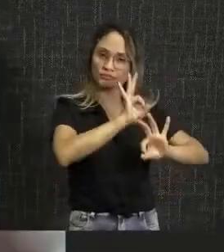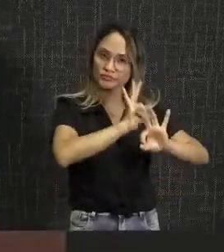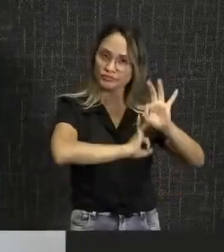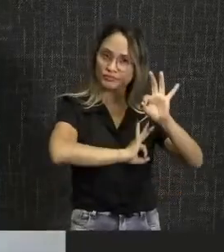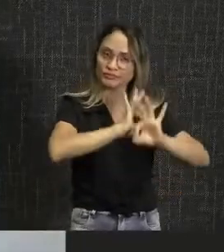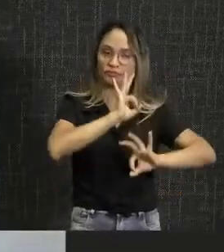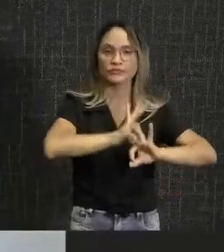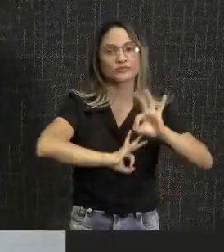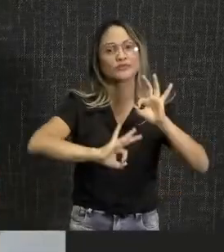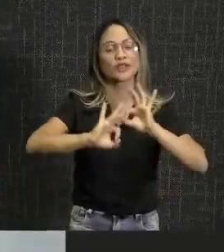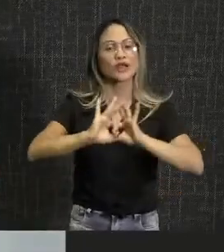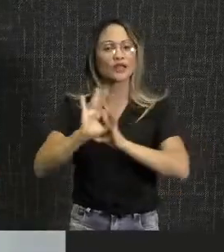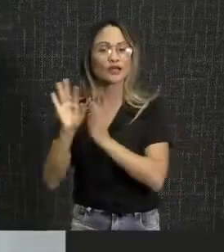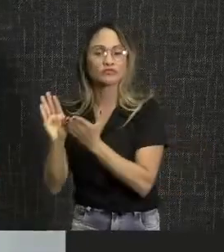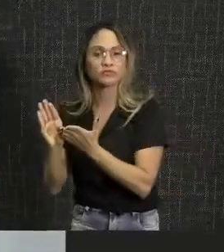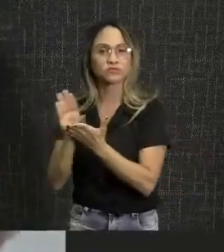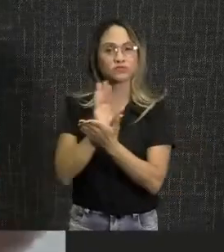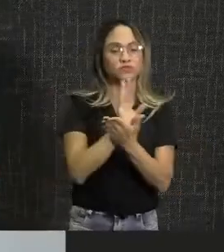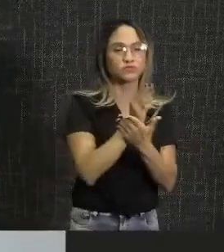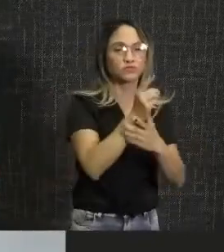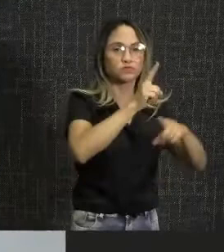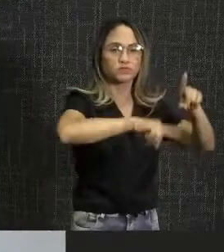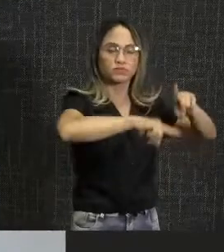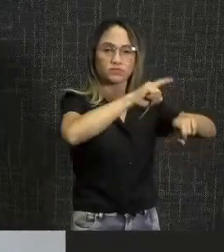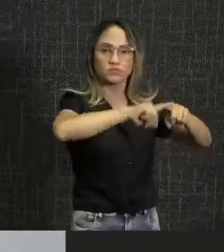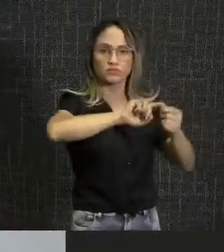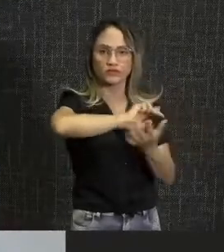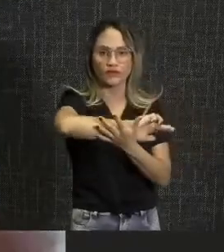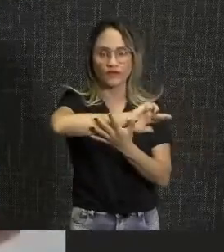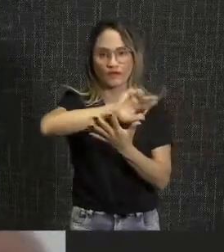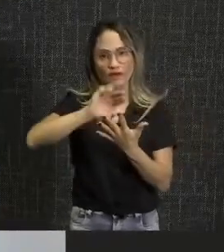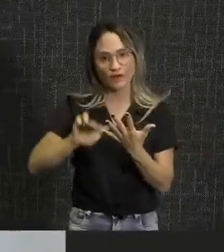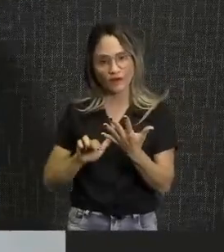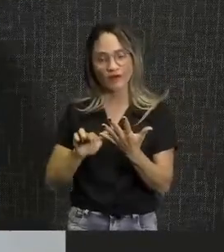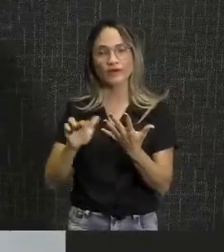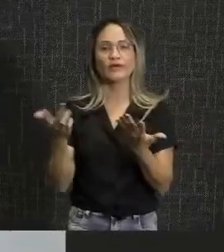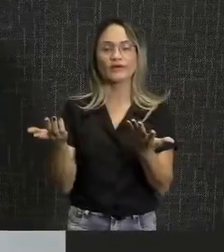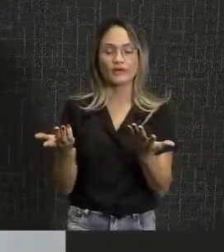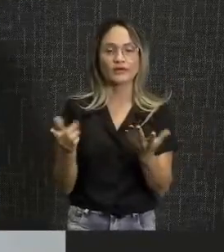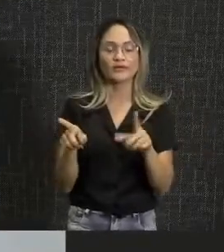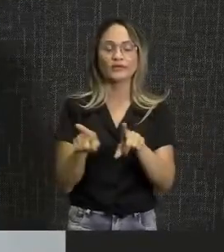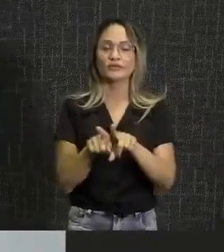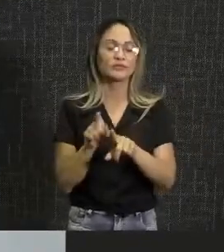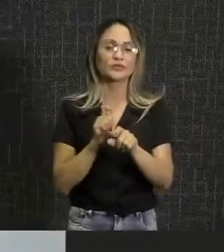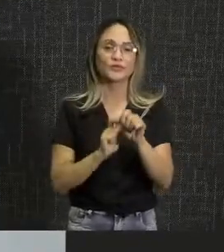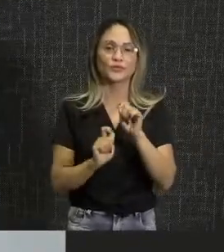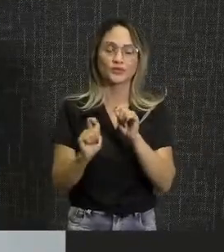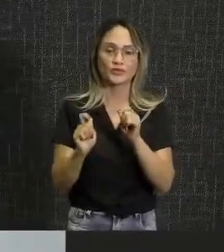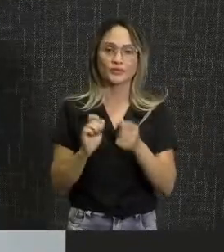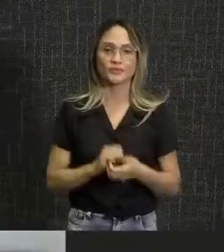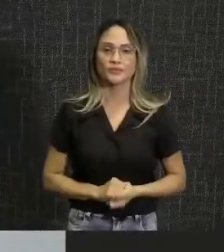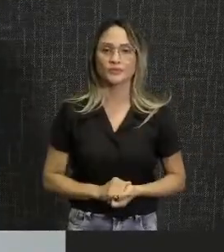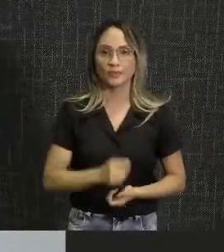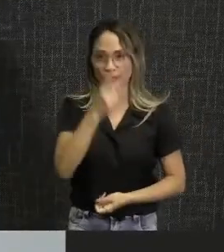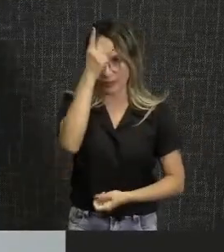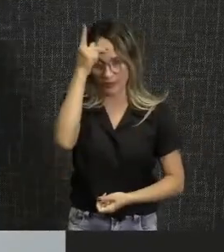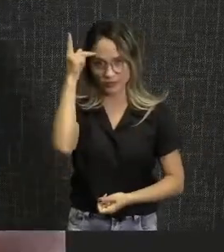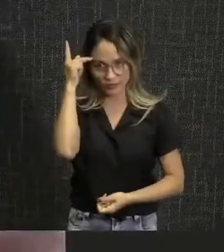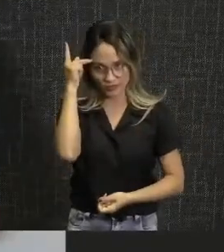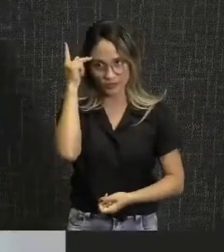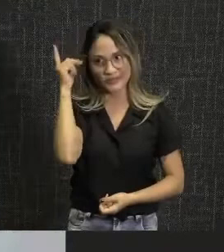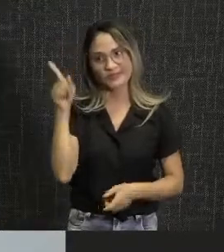do estoque de máquinas, equipamentos, edificações, né, e as pessoas,